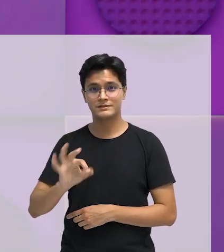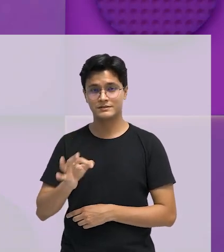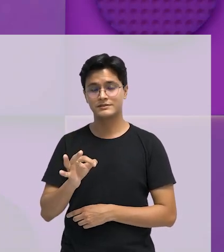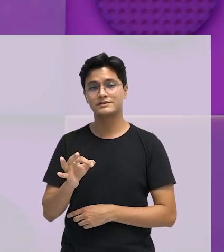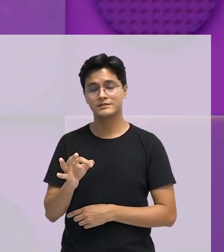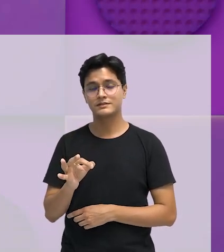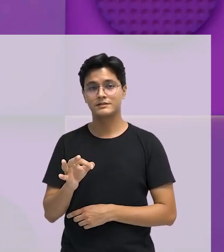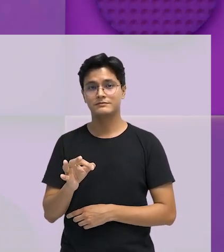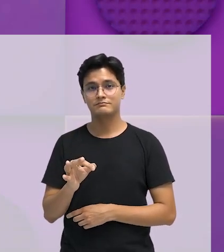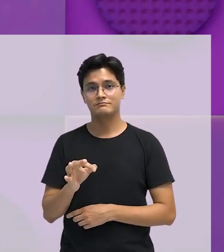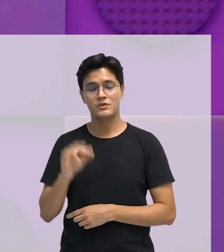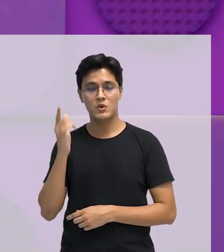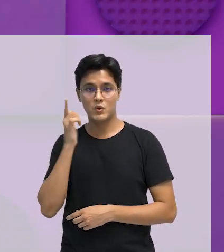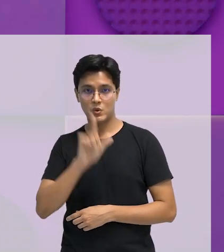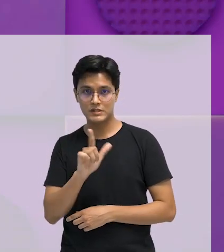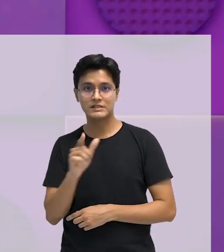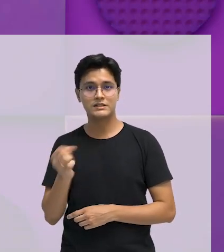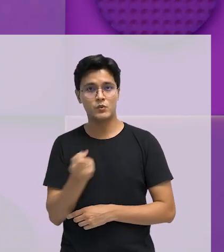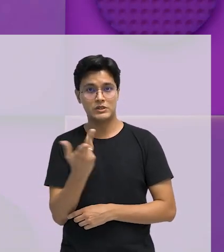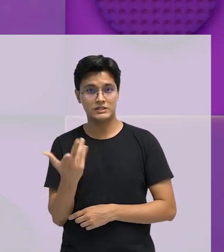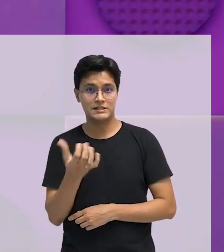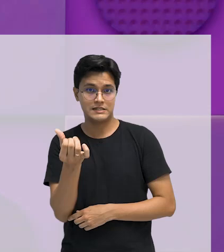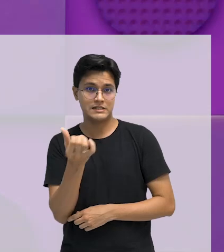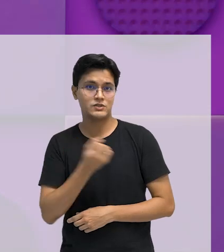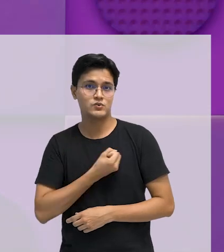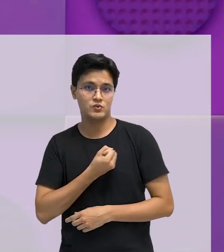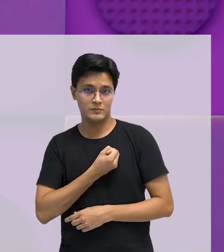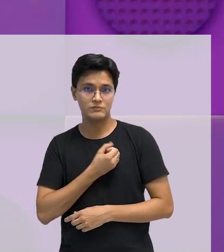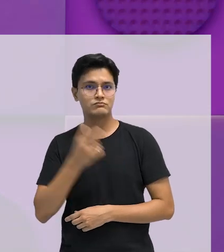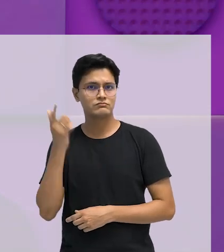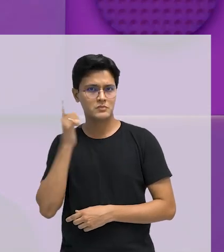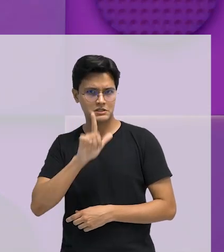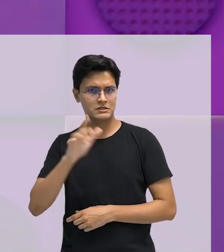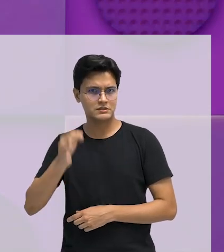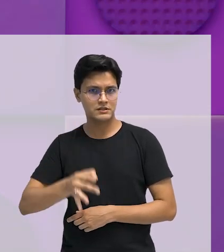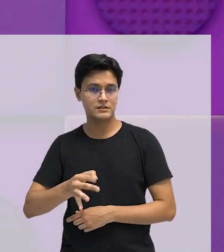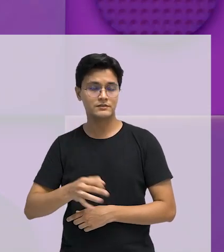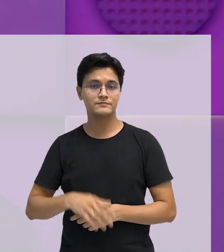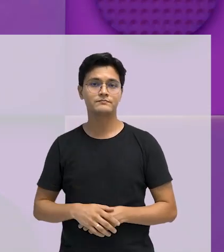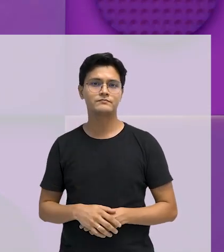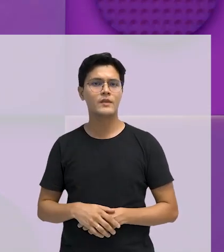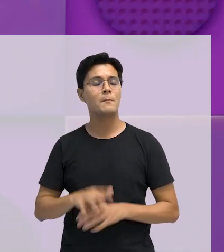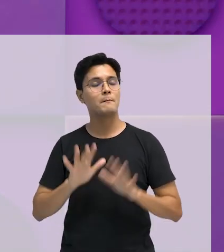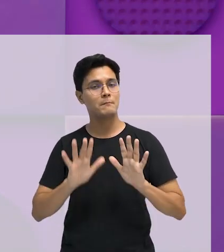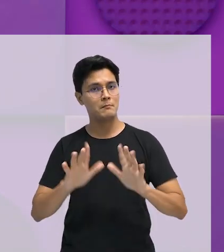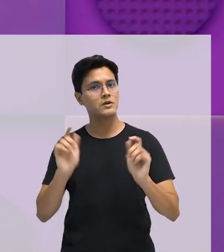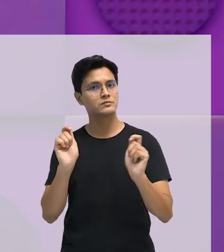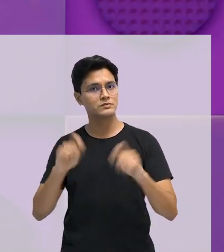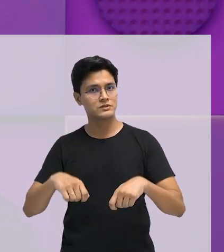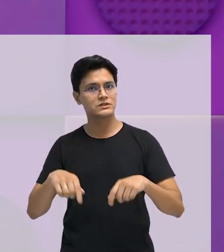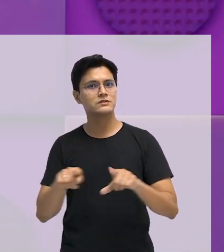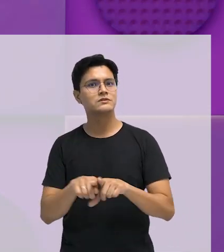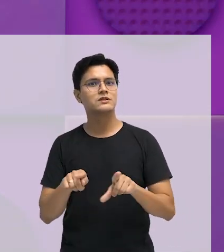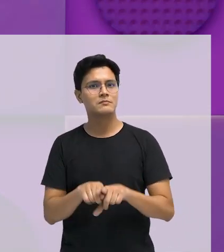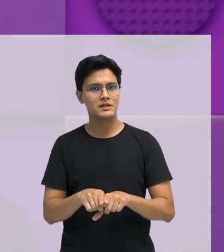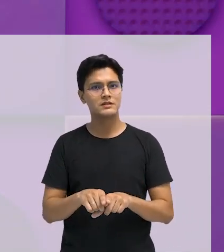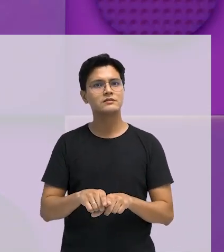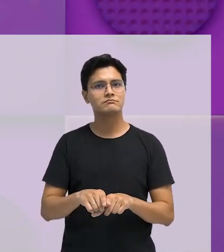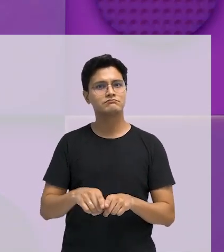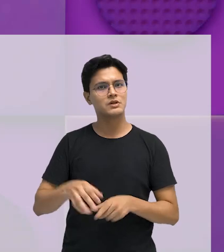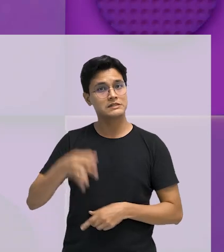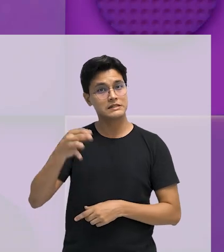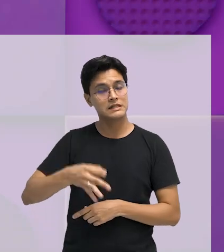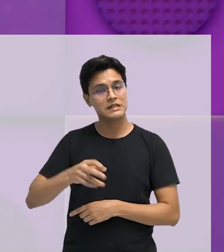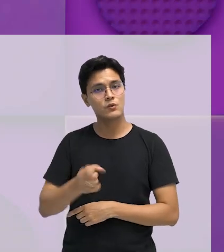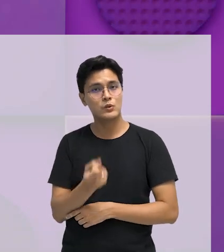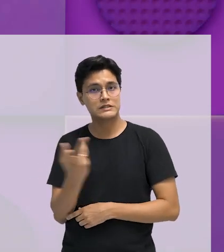você acertar as 6 dezenas. Mas é possível acertar. É possível também acertar 5 dezenas. E aí,